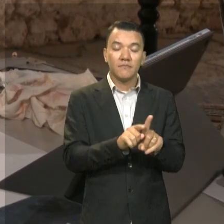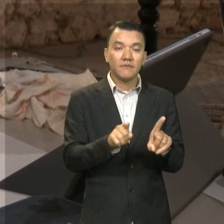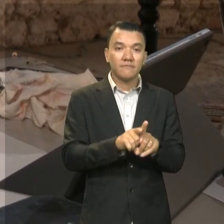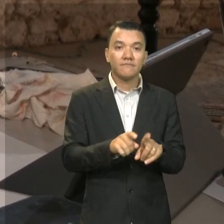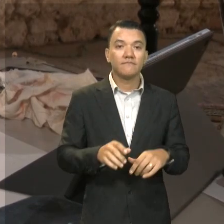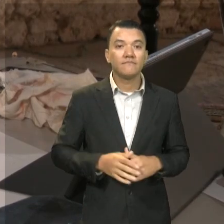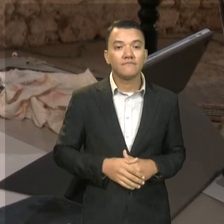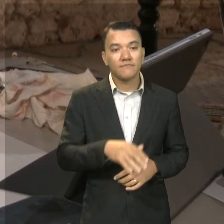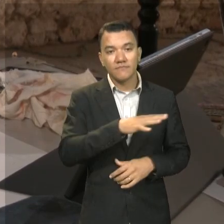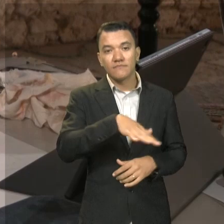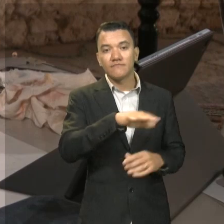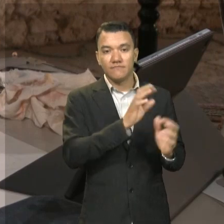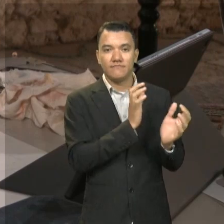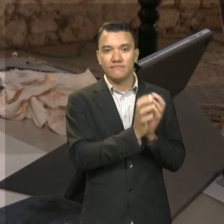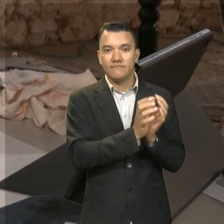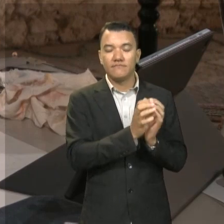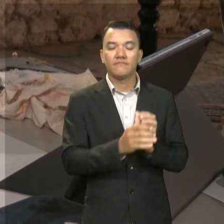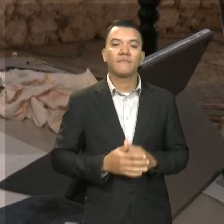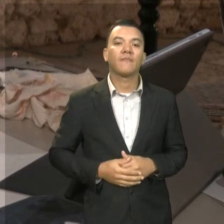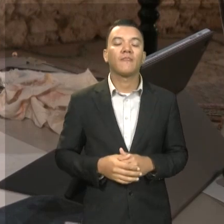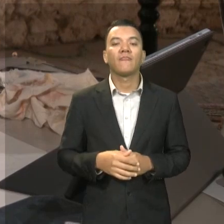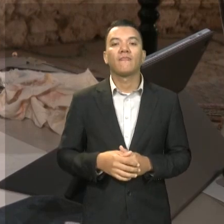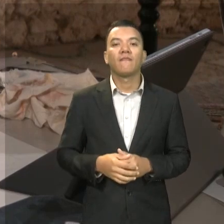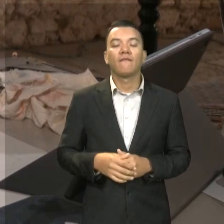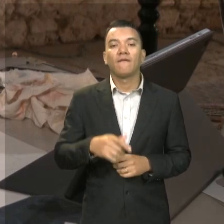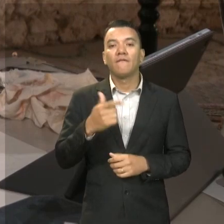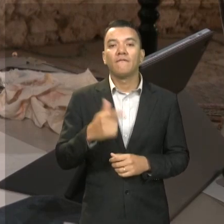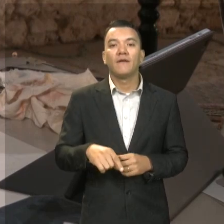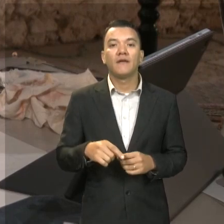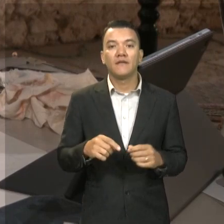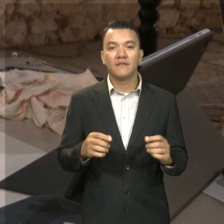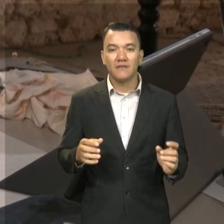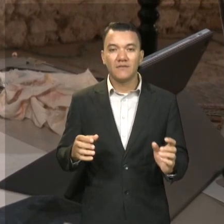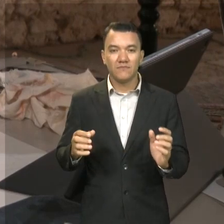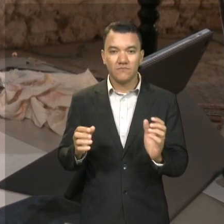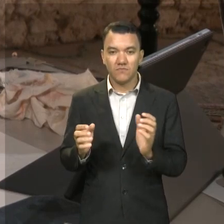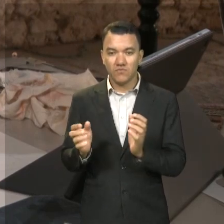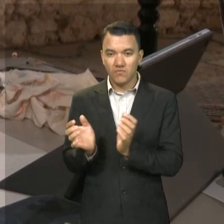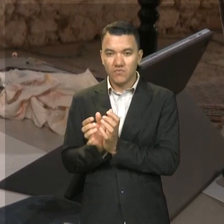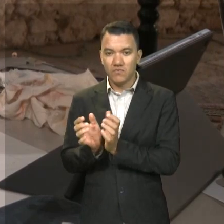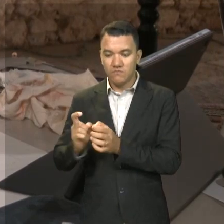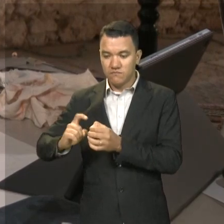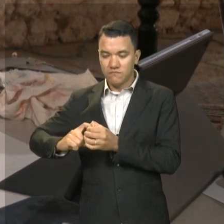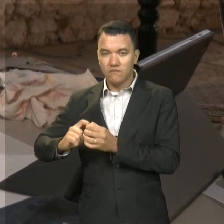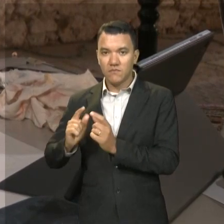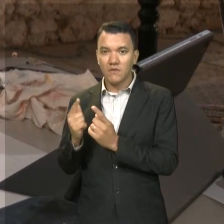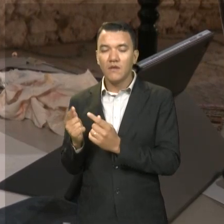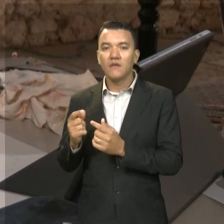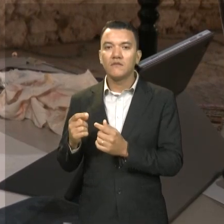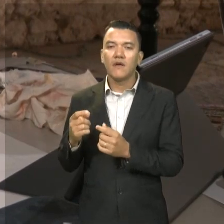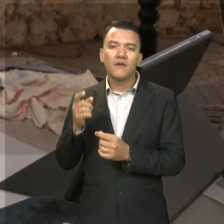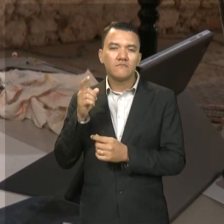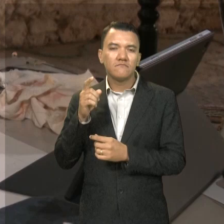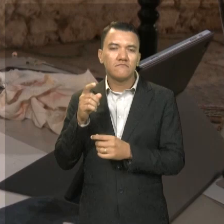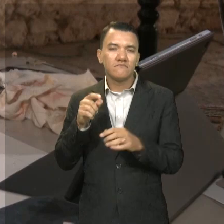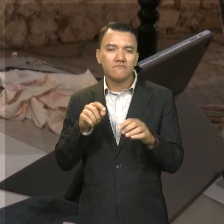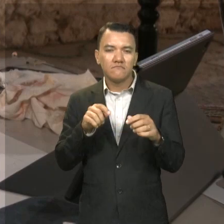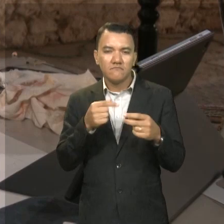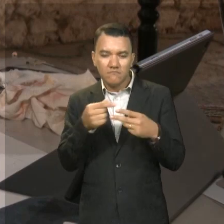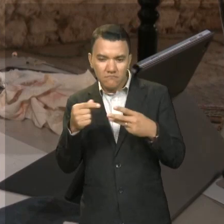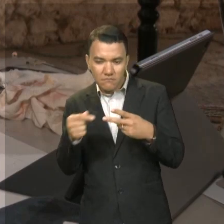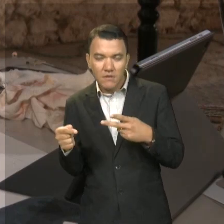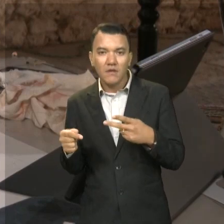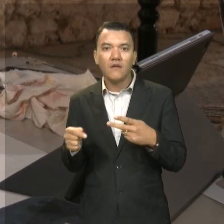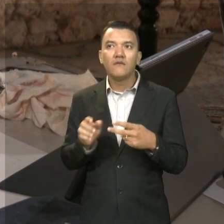daqui do Centro Histórico. Eu também faço parte de um grupo de desenhistas que a gente sai assim de 15 em 15 dias para desenhar